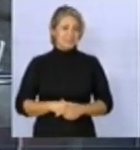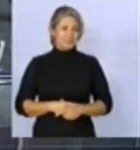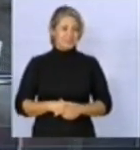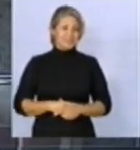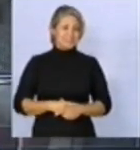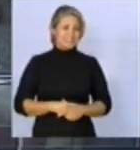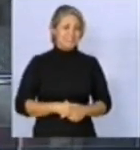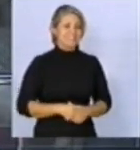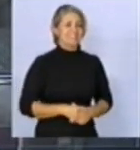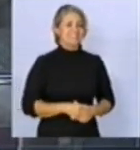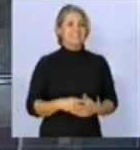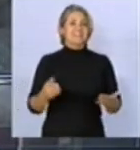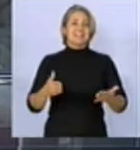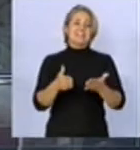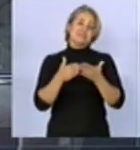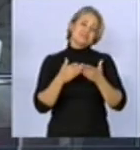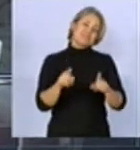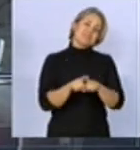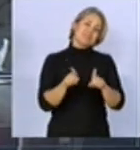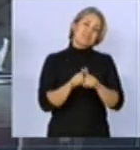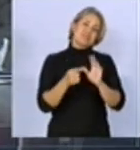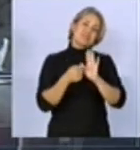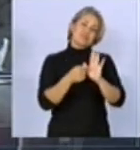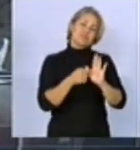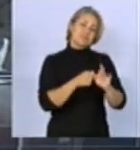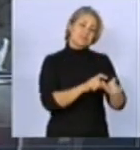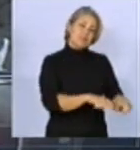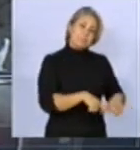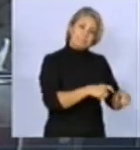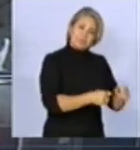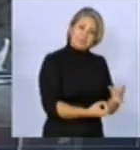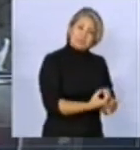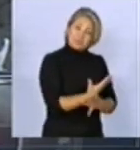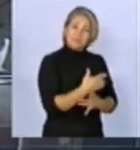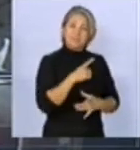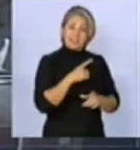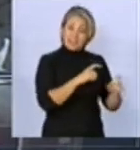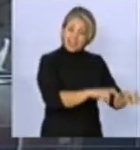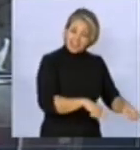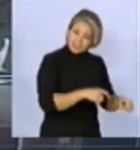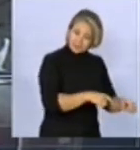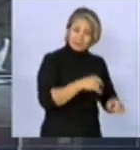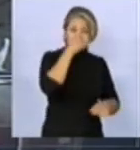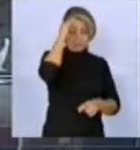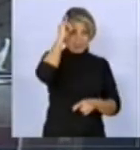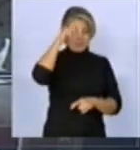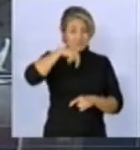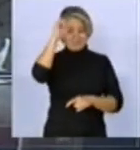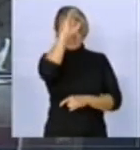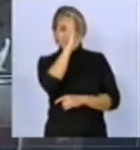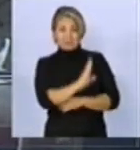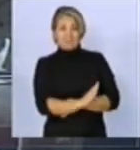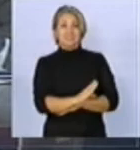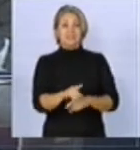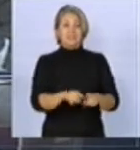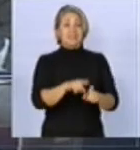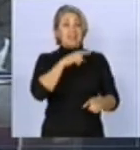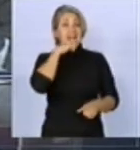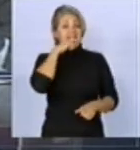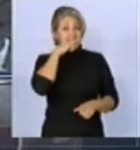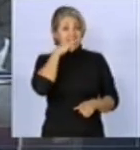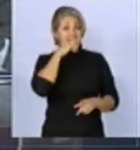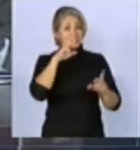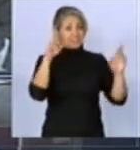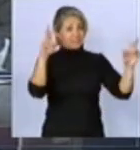e eu vou chamar atenção daí valor da produção a gente tem a agricultura EA pecuária no Brasil a cana-de-açúcar